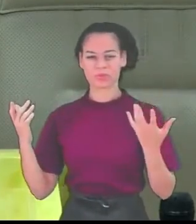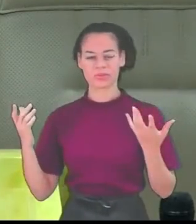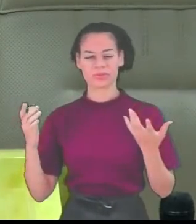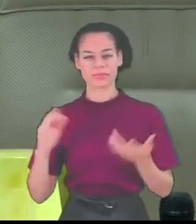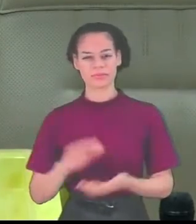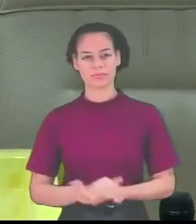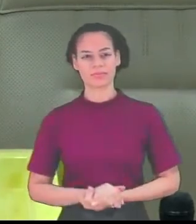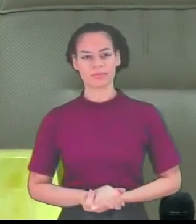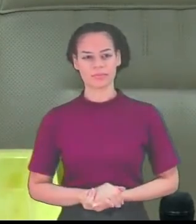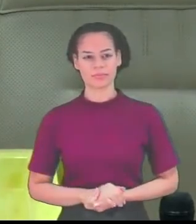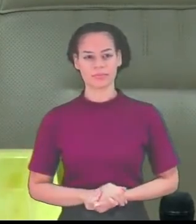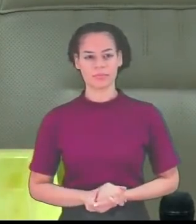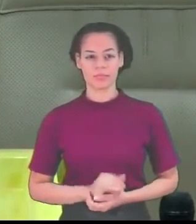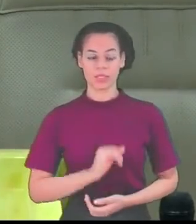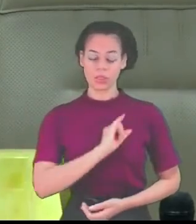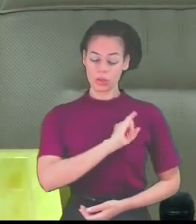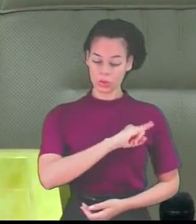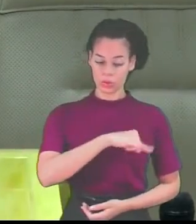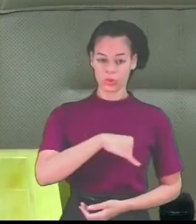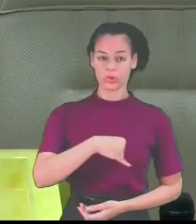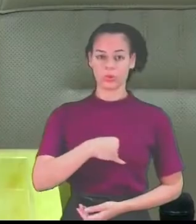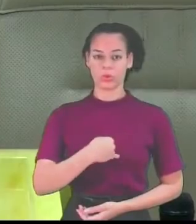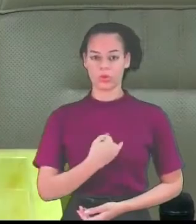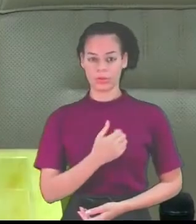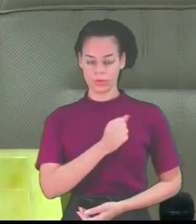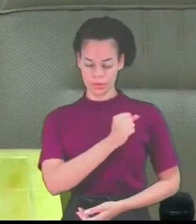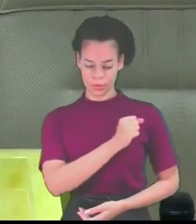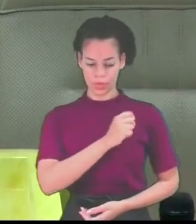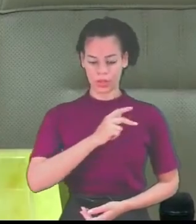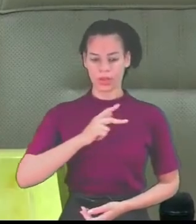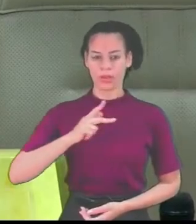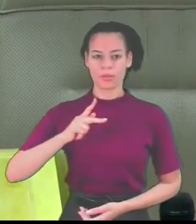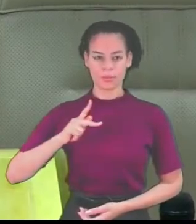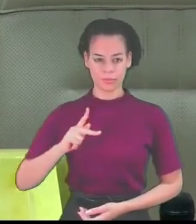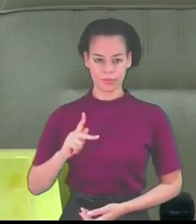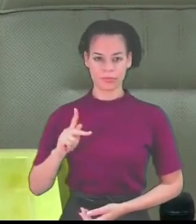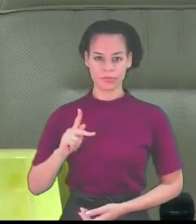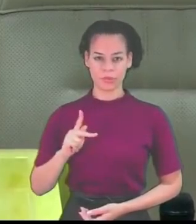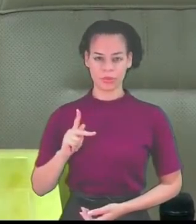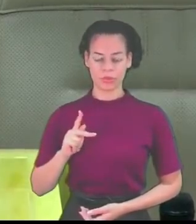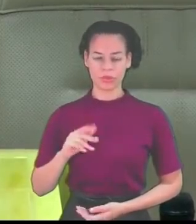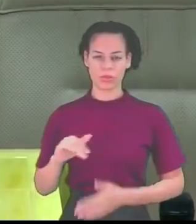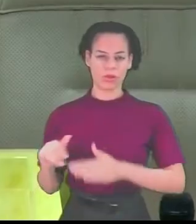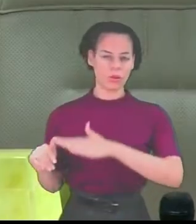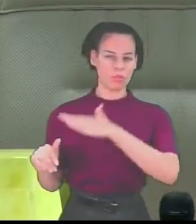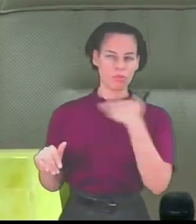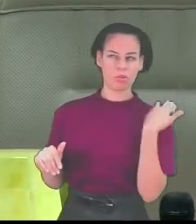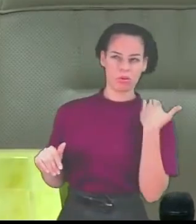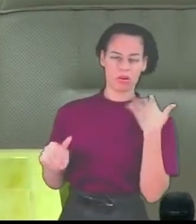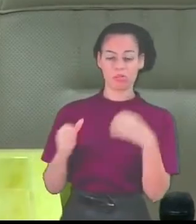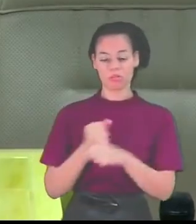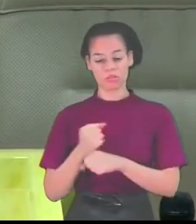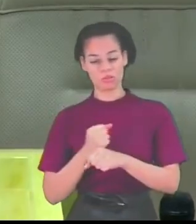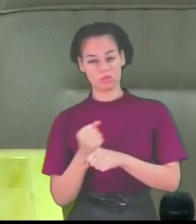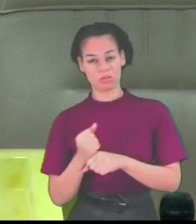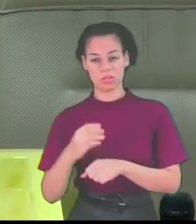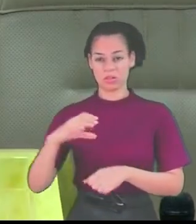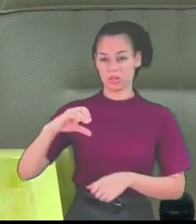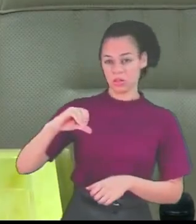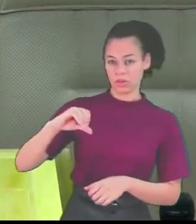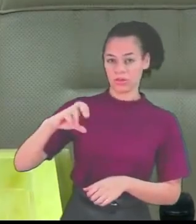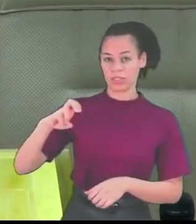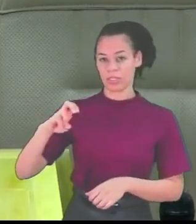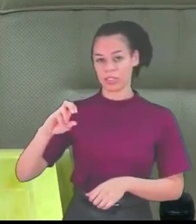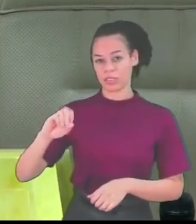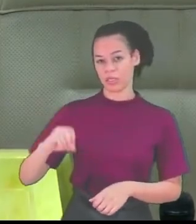É possivelmente João Apóstolo morreu entre os anos 95 a 100